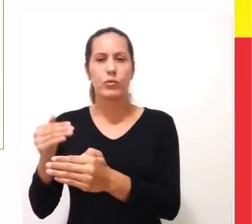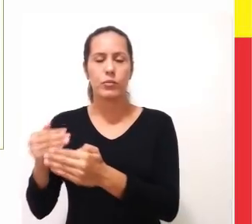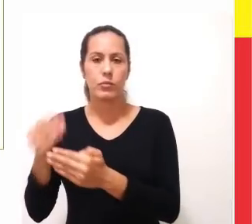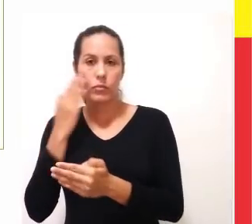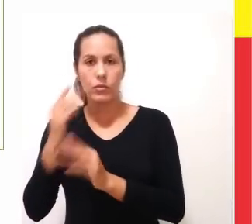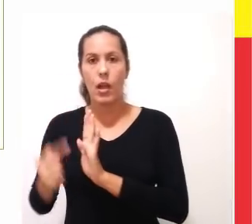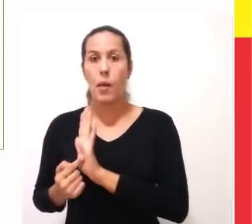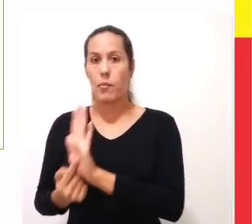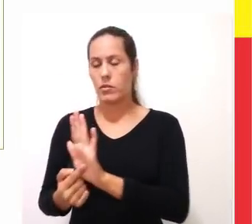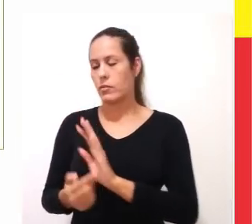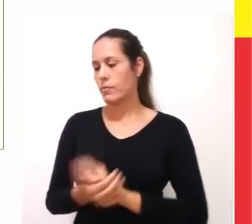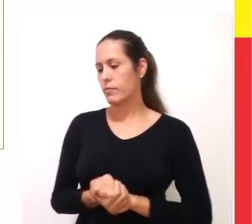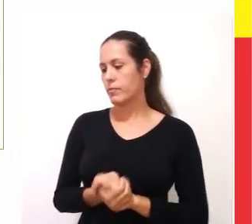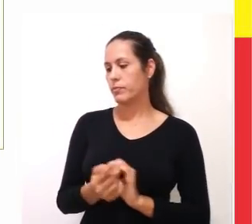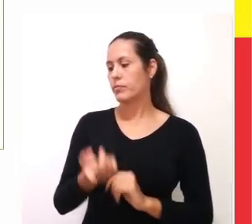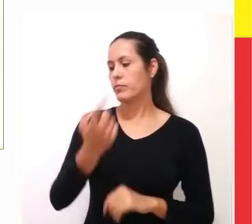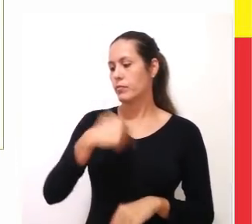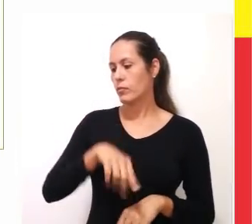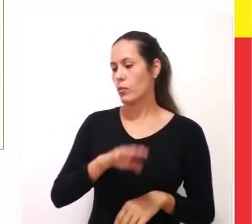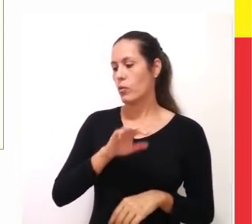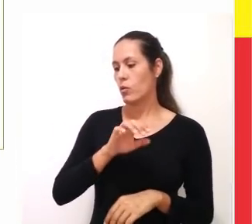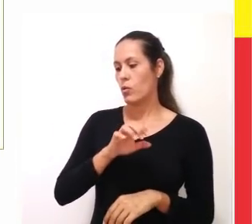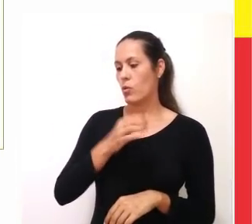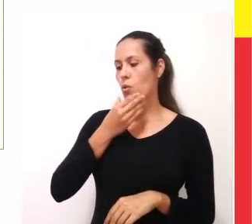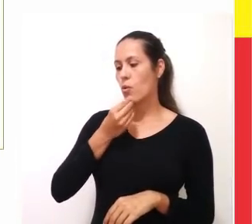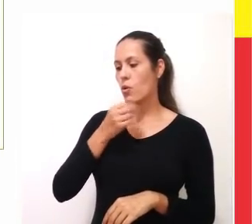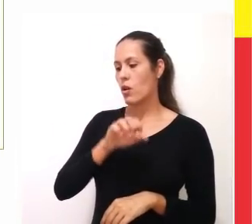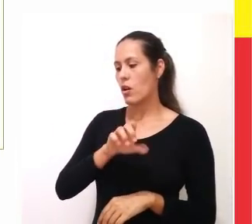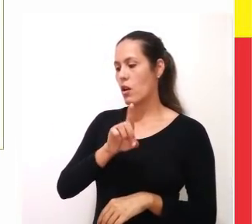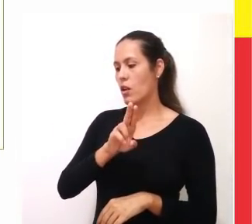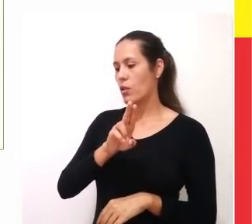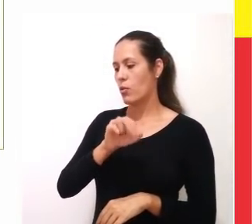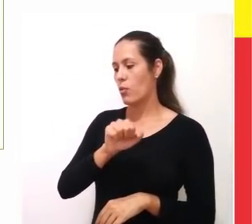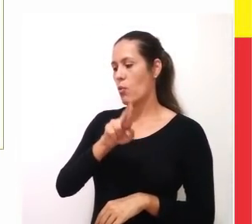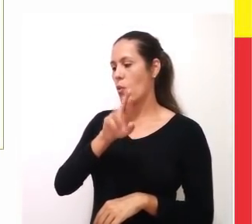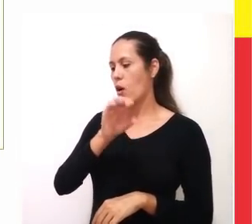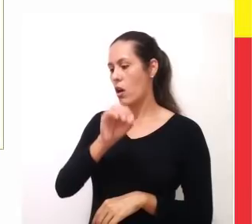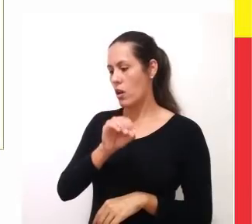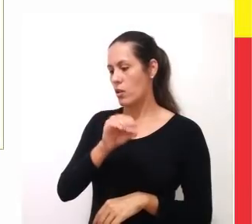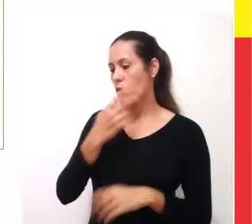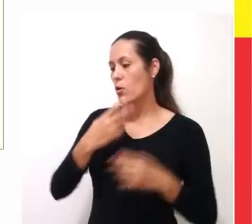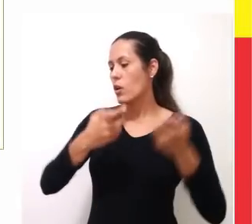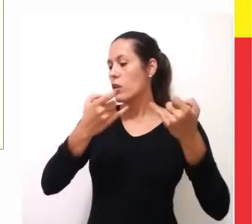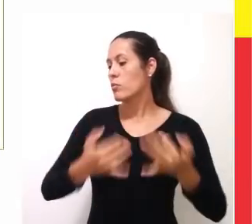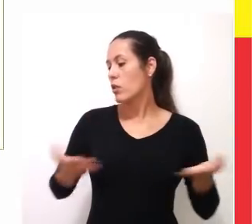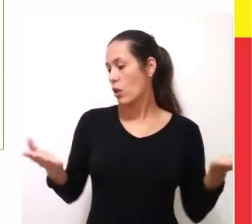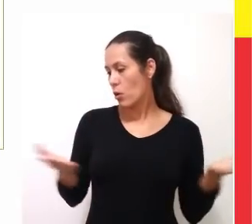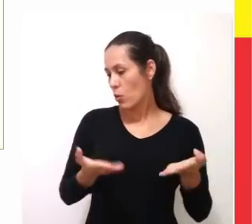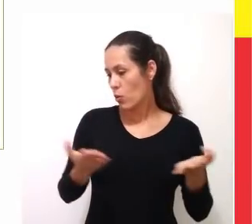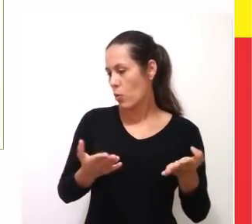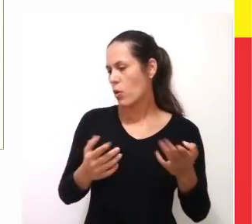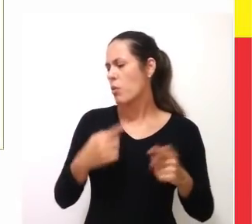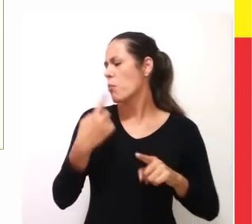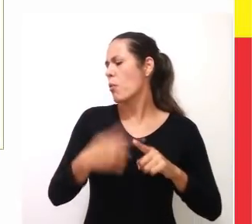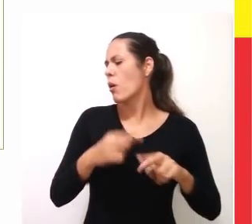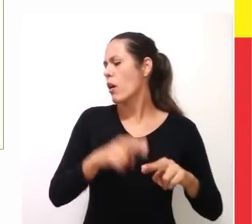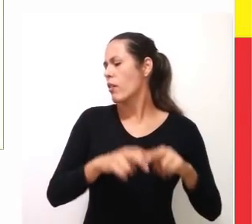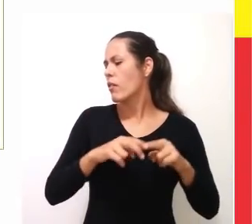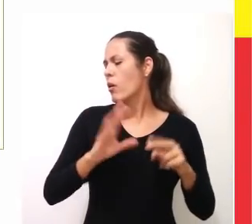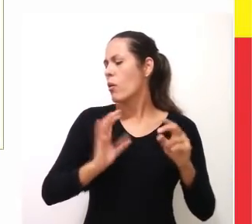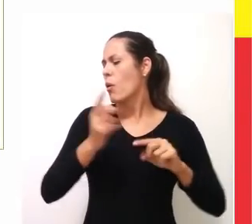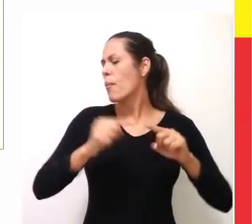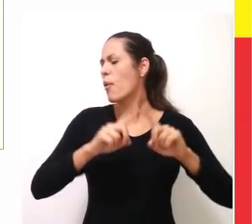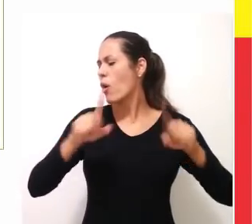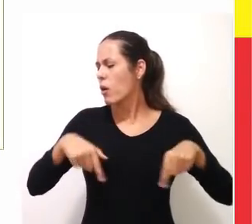apresentar. Outro aqui, nós temos Eduardo Cabrita, explica hoje Para que vão servir estes